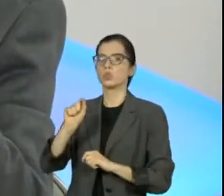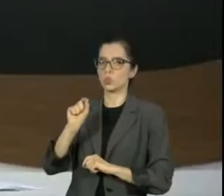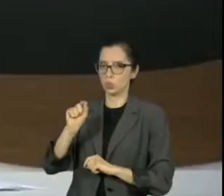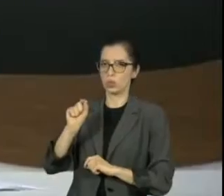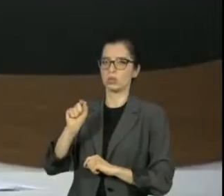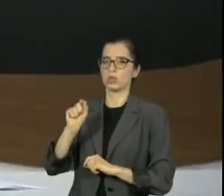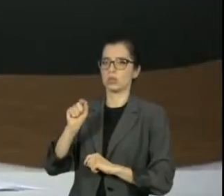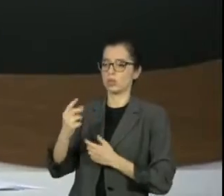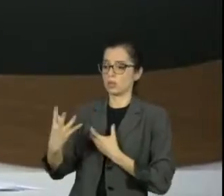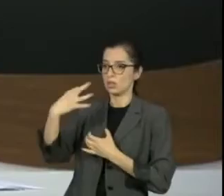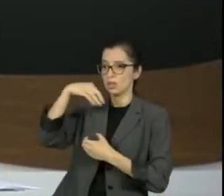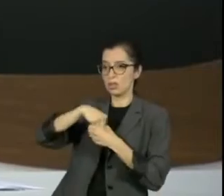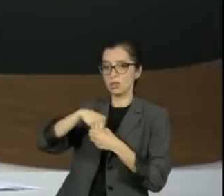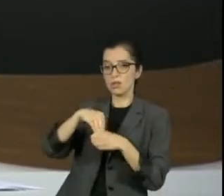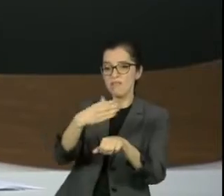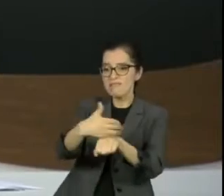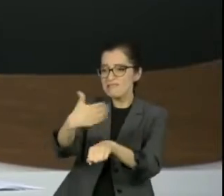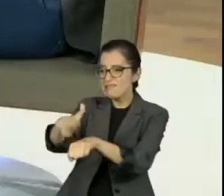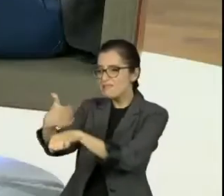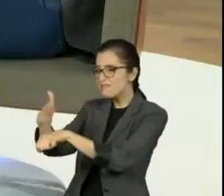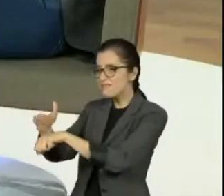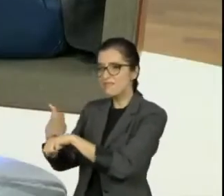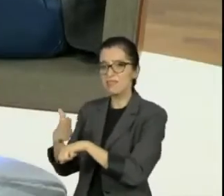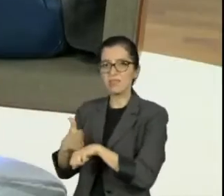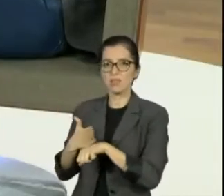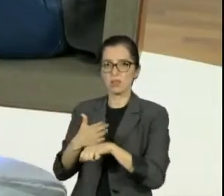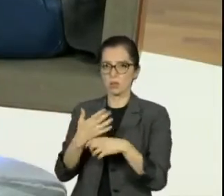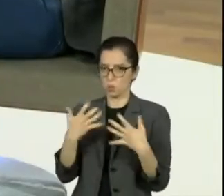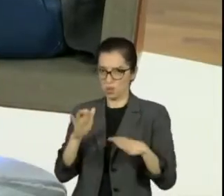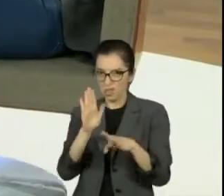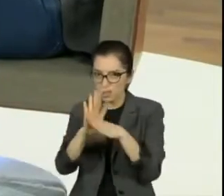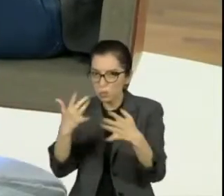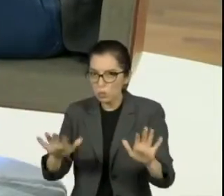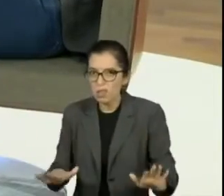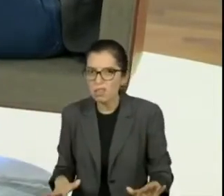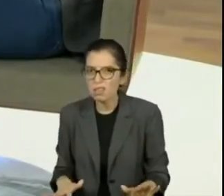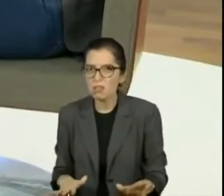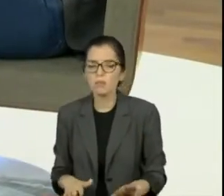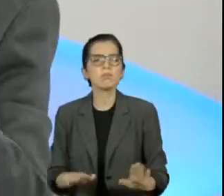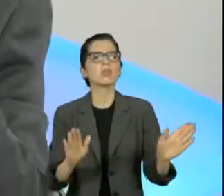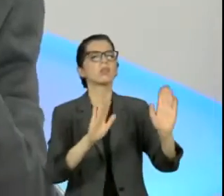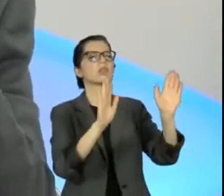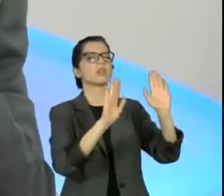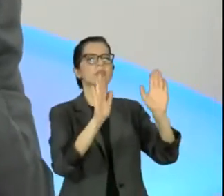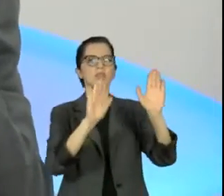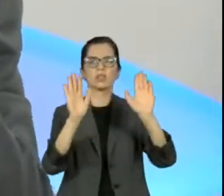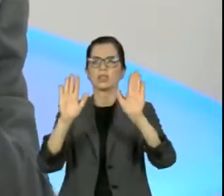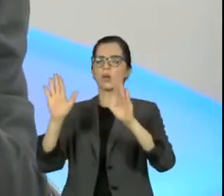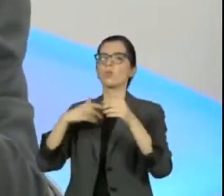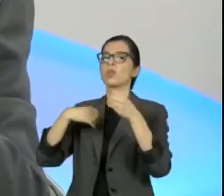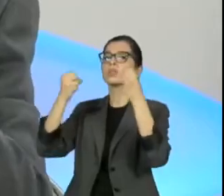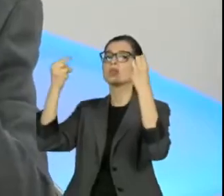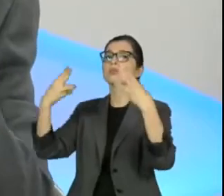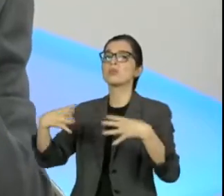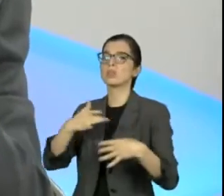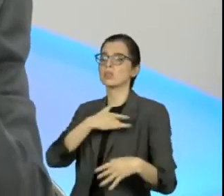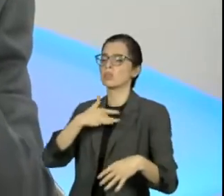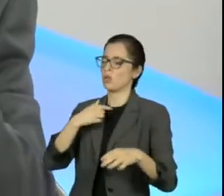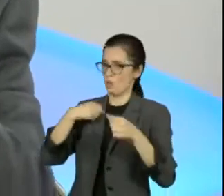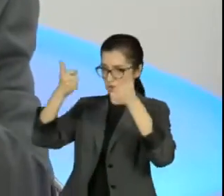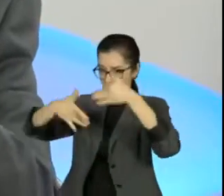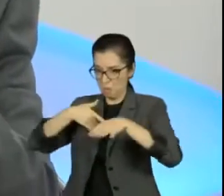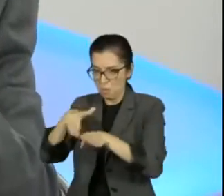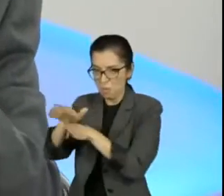E também o senhor não quer ajudar adversário, é isso? Não, de mais a mais, se eu tivesse receita mesmo, eu não dava. Né? Se eu soubesse, mas eu não